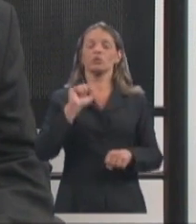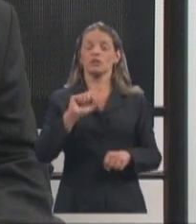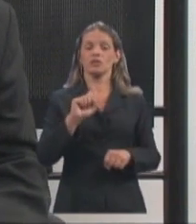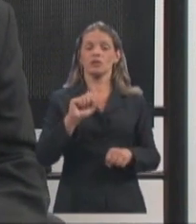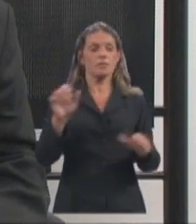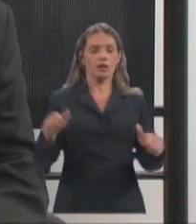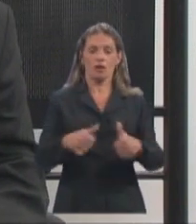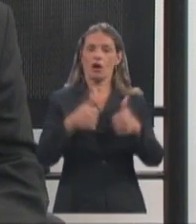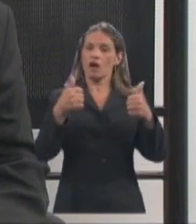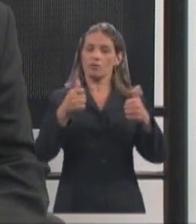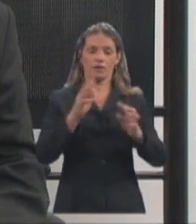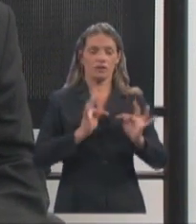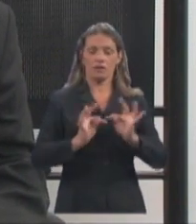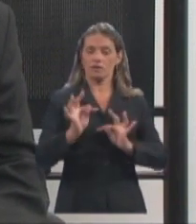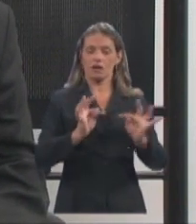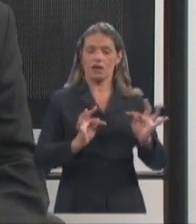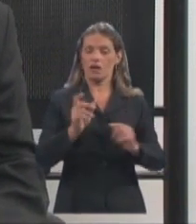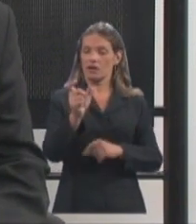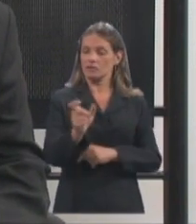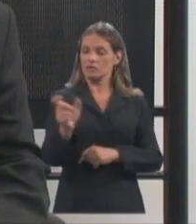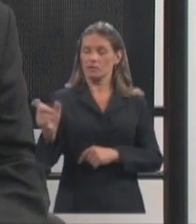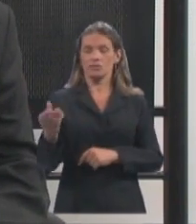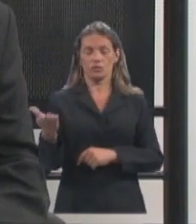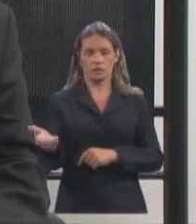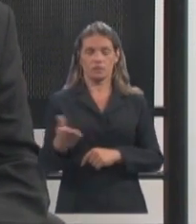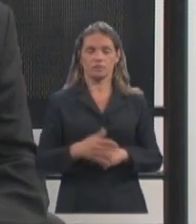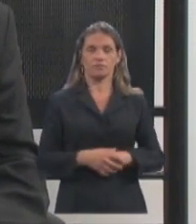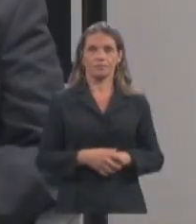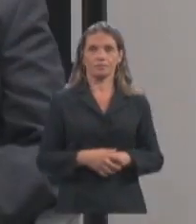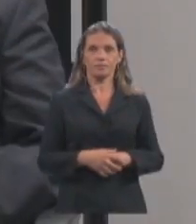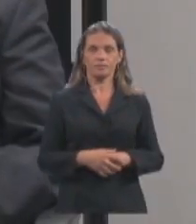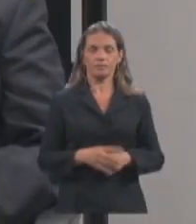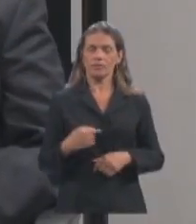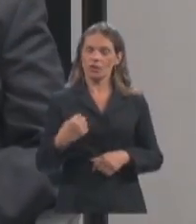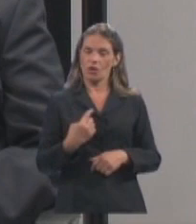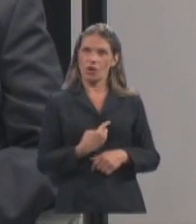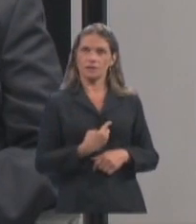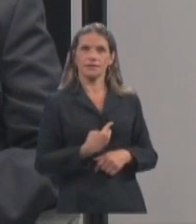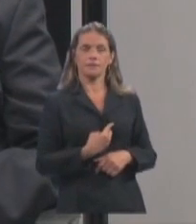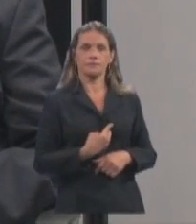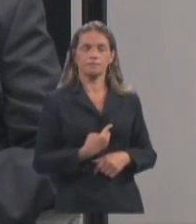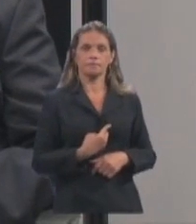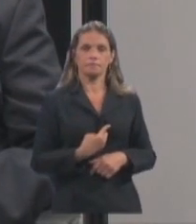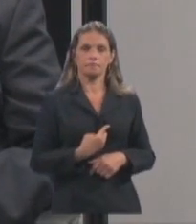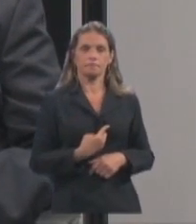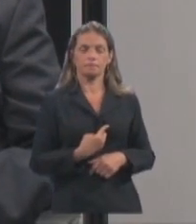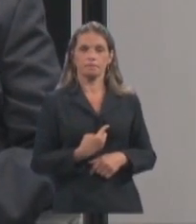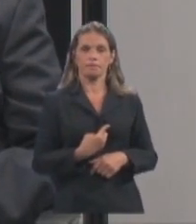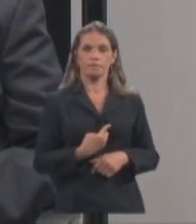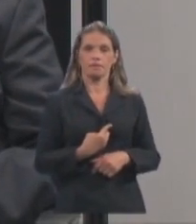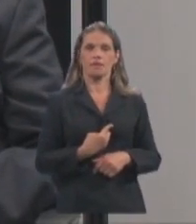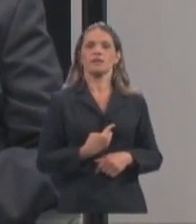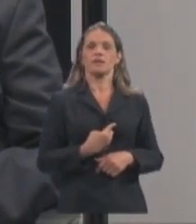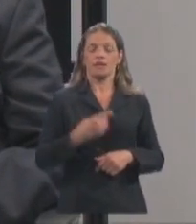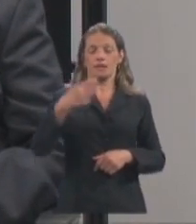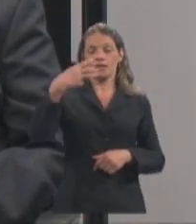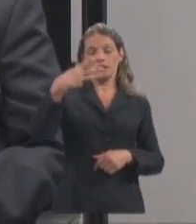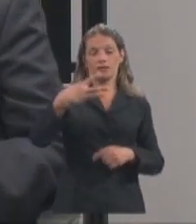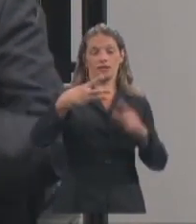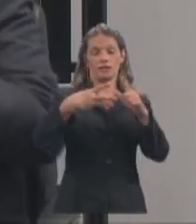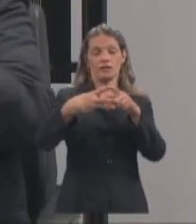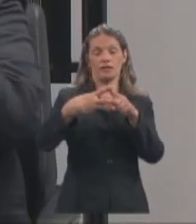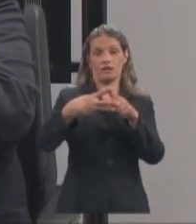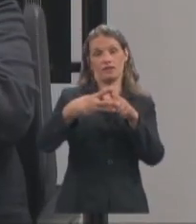dado mais certo para tratar essas pessoas usuárias de é nós nós nos baseamos numa Tríade né num